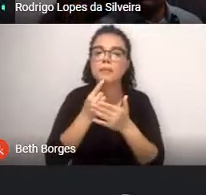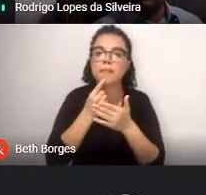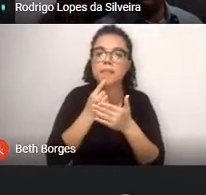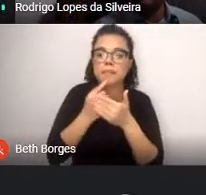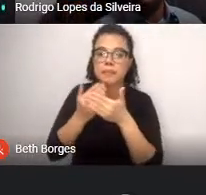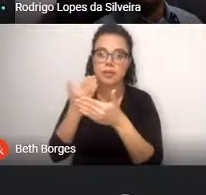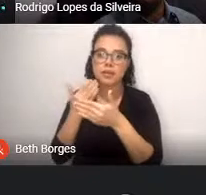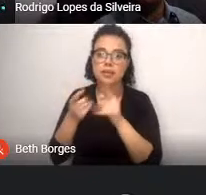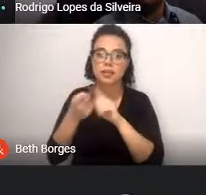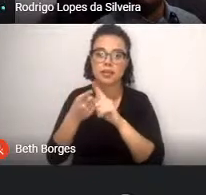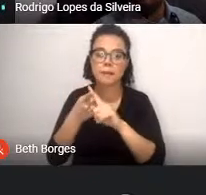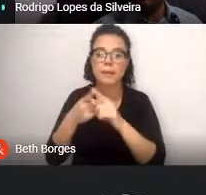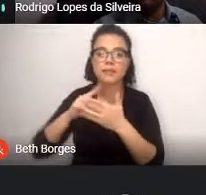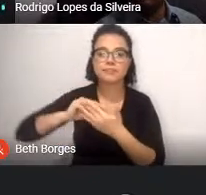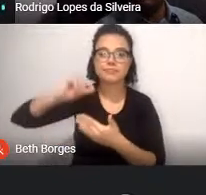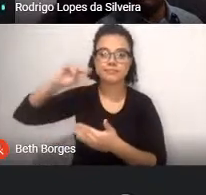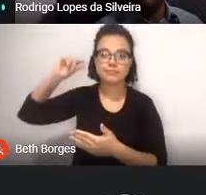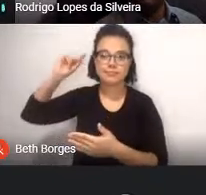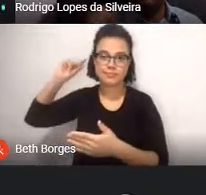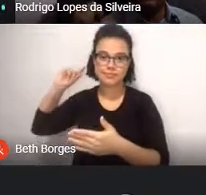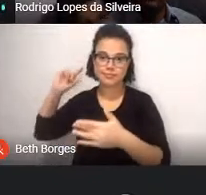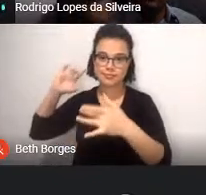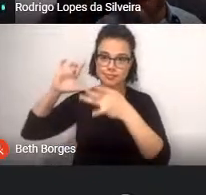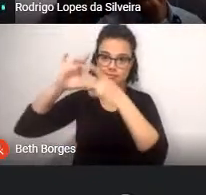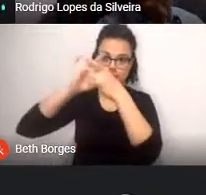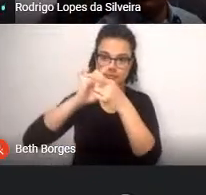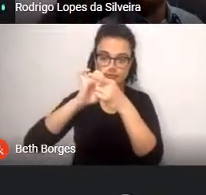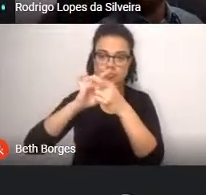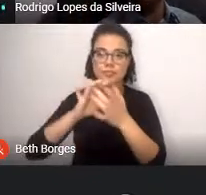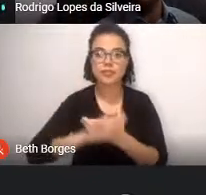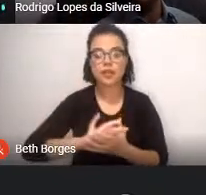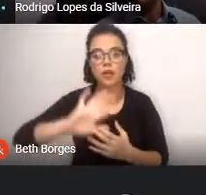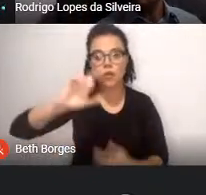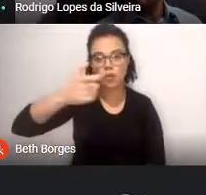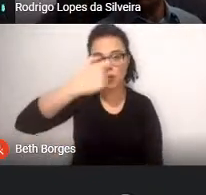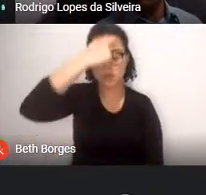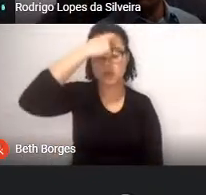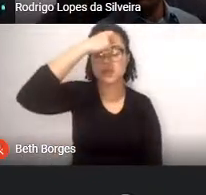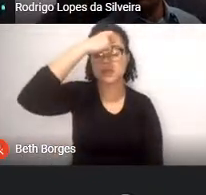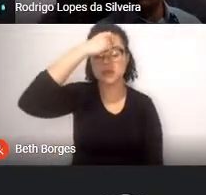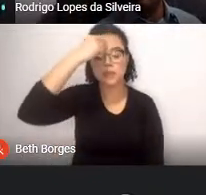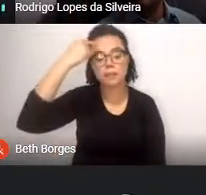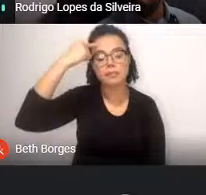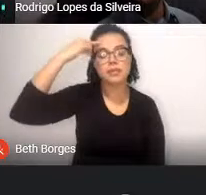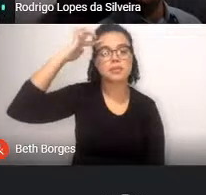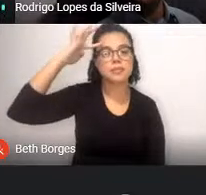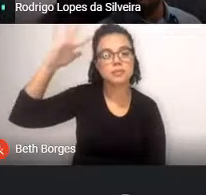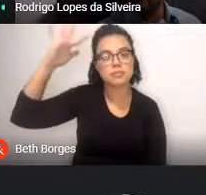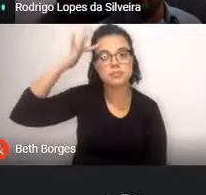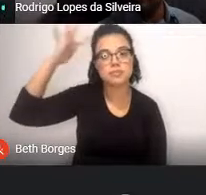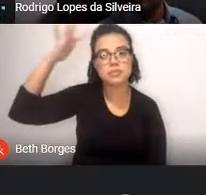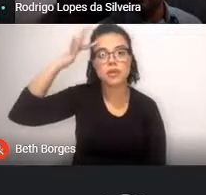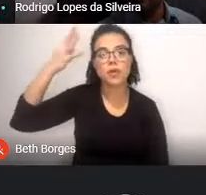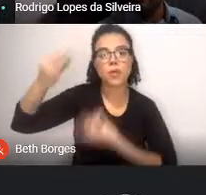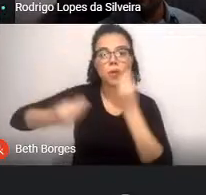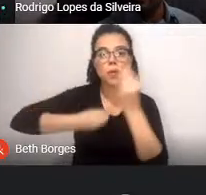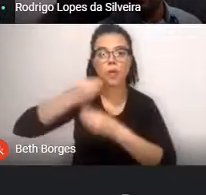tornando consciente das memórias de curto prazo, fazendo com que esses pensamentos venham à tona. Onde tudo isso é regido por